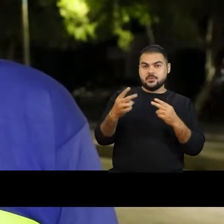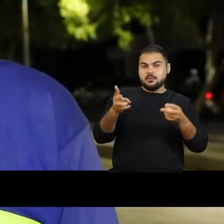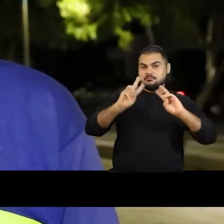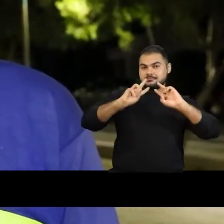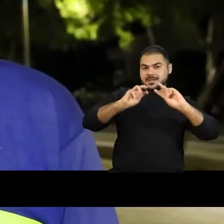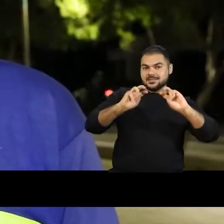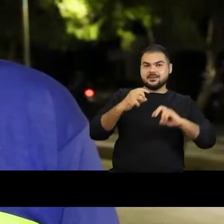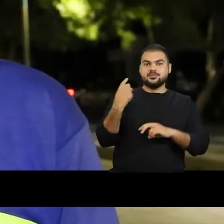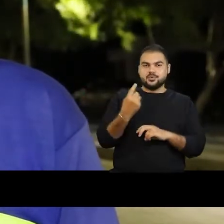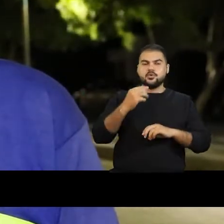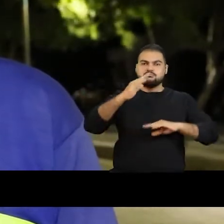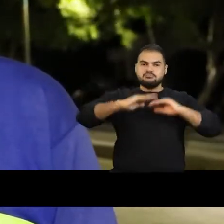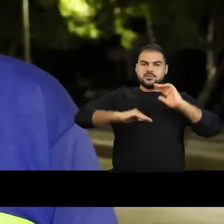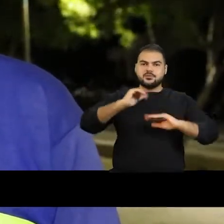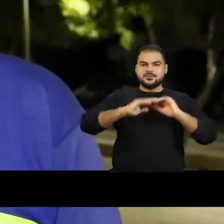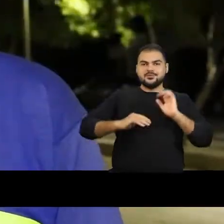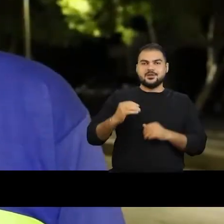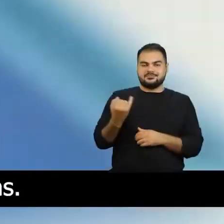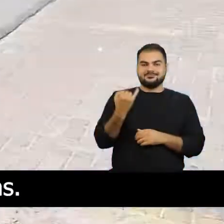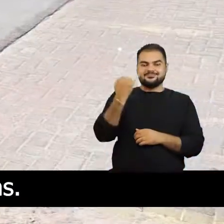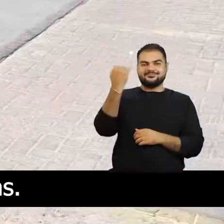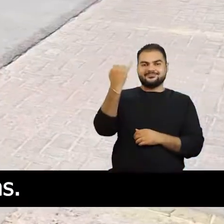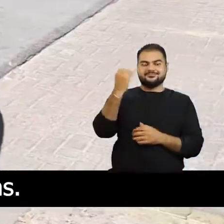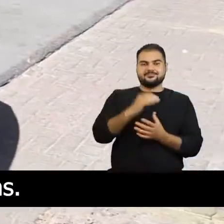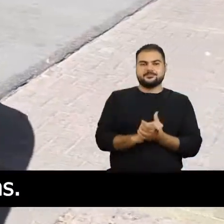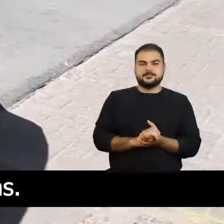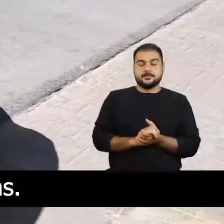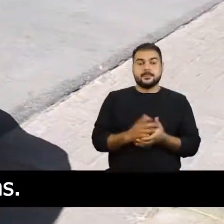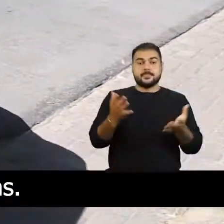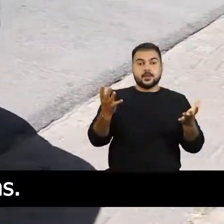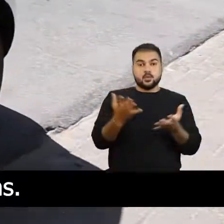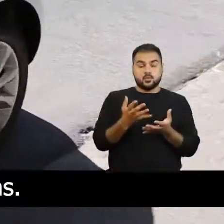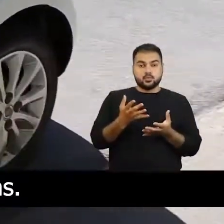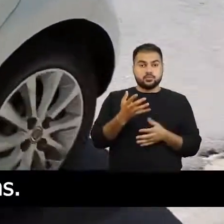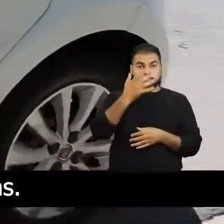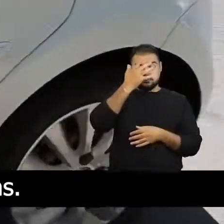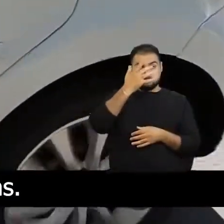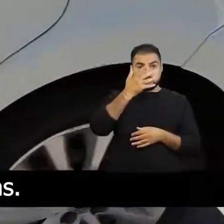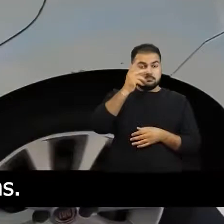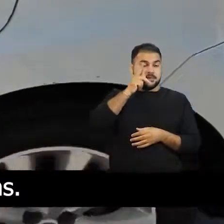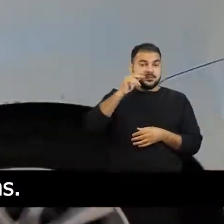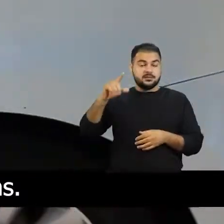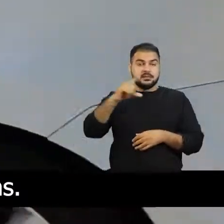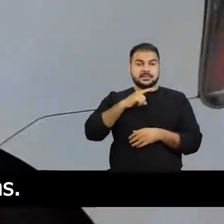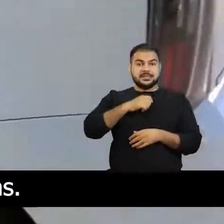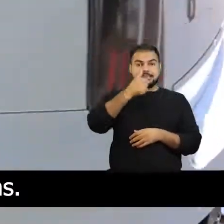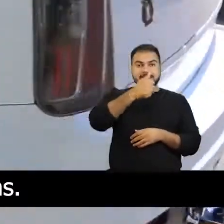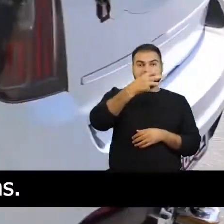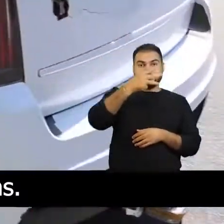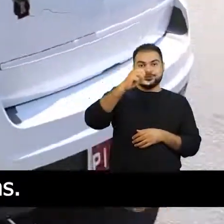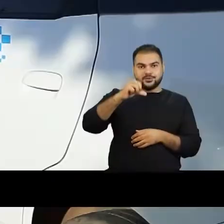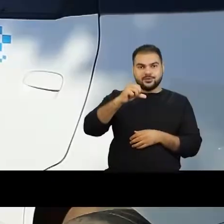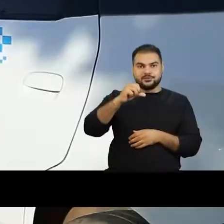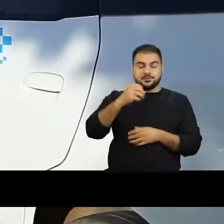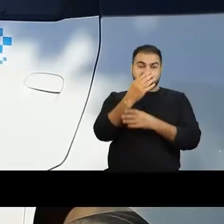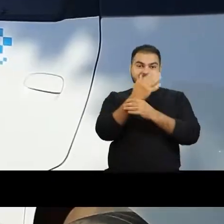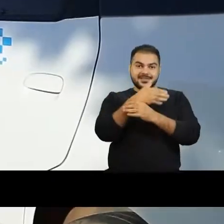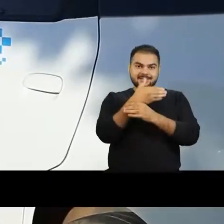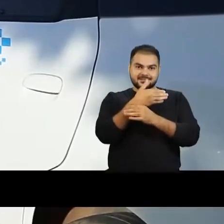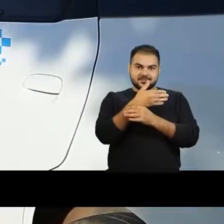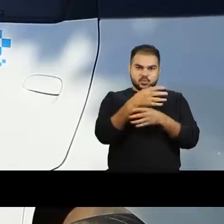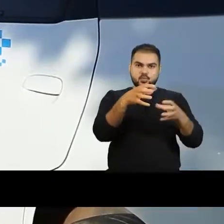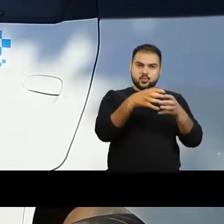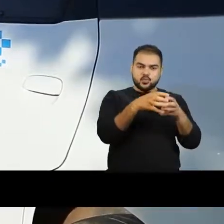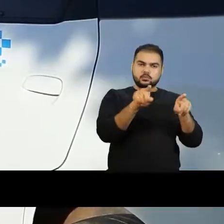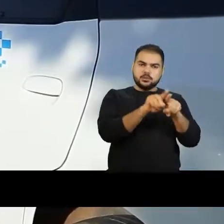como uma profissão essencial. Atualmente, Parnaíba conta com 139 taxistas. A classe